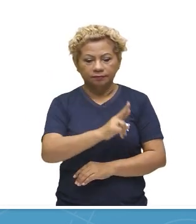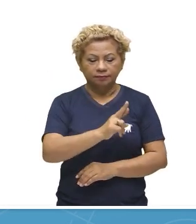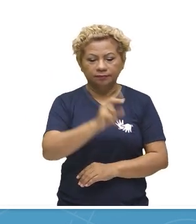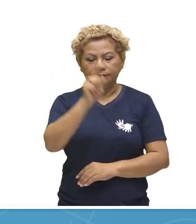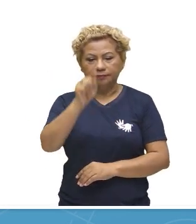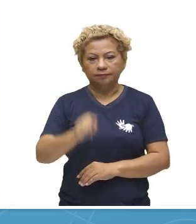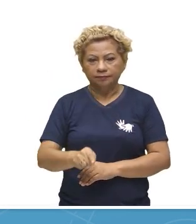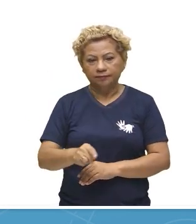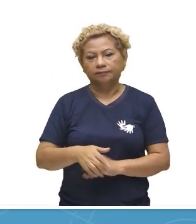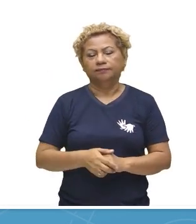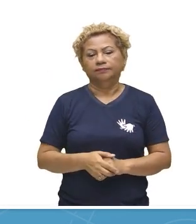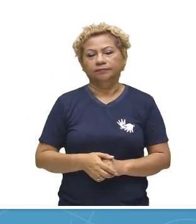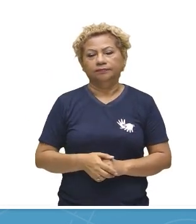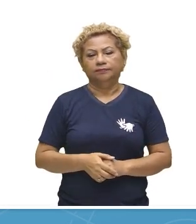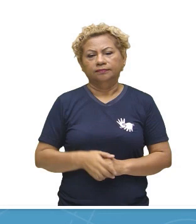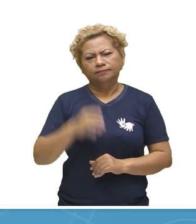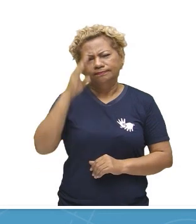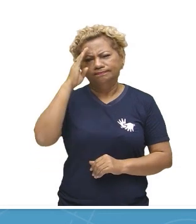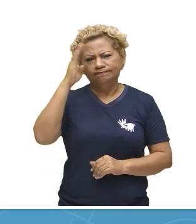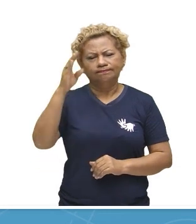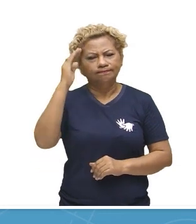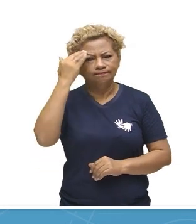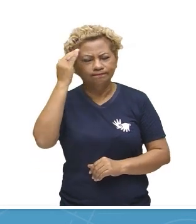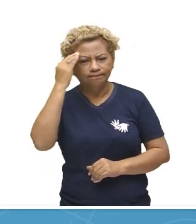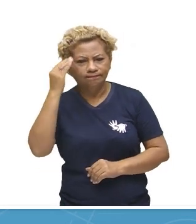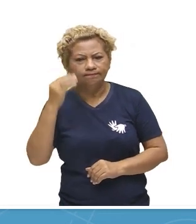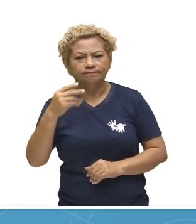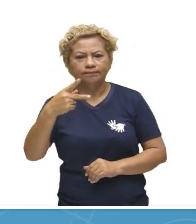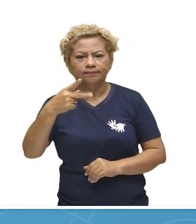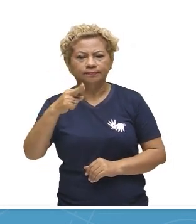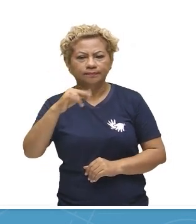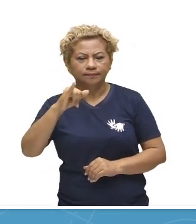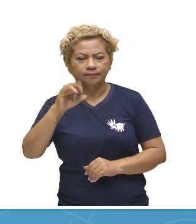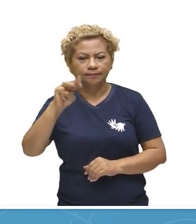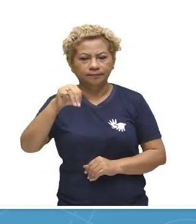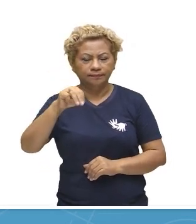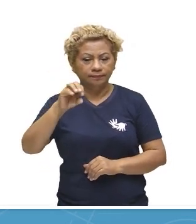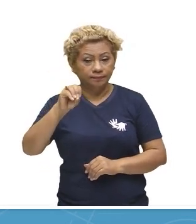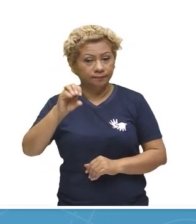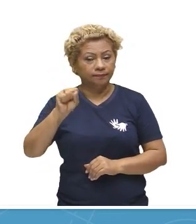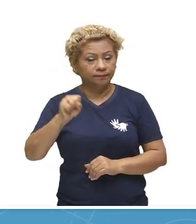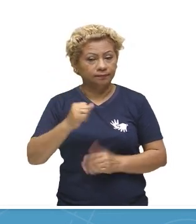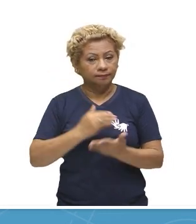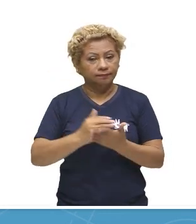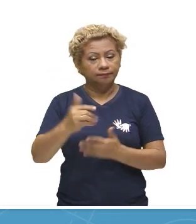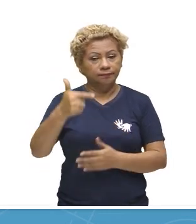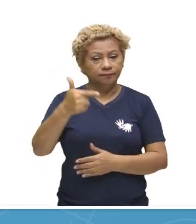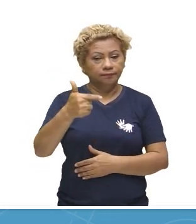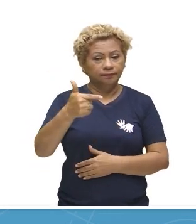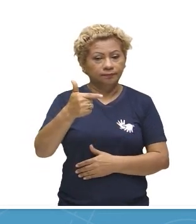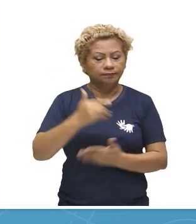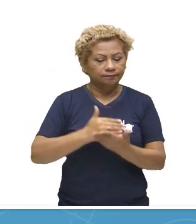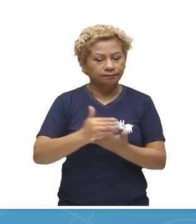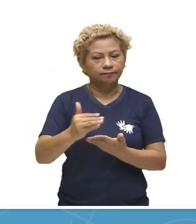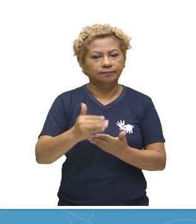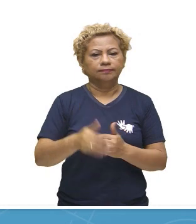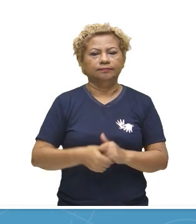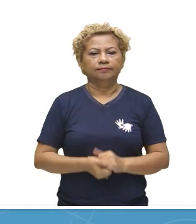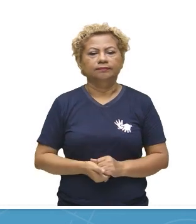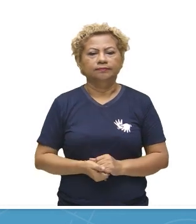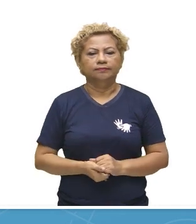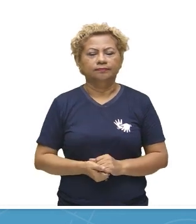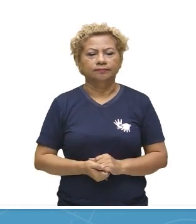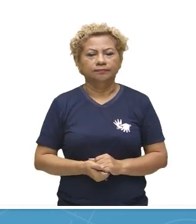mesmo, só podem ser divididos por ele mesmos ou por 1, né? Sempre começa aí do número 2.